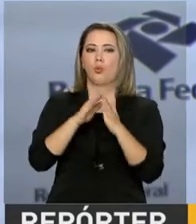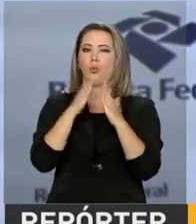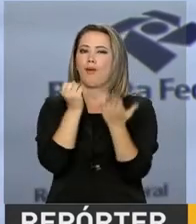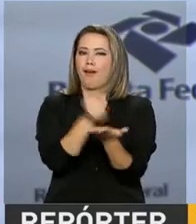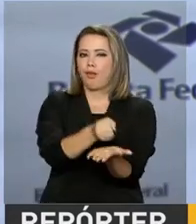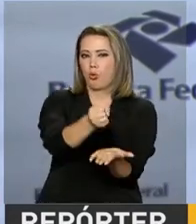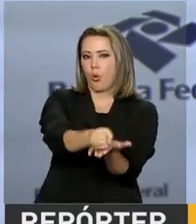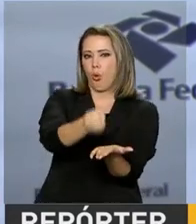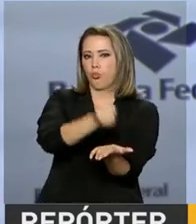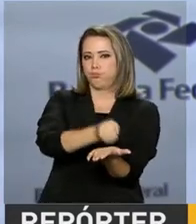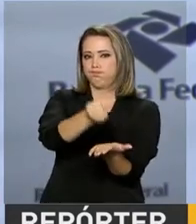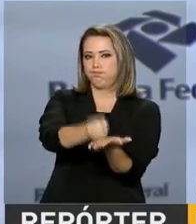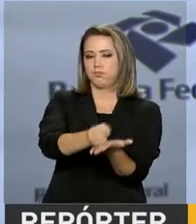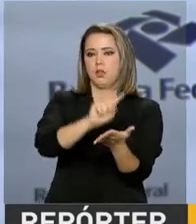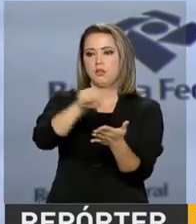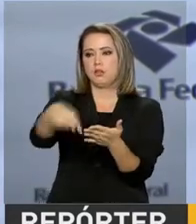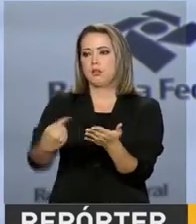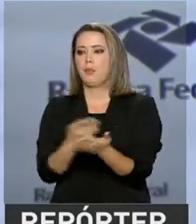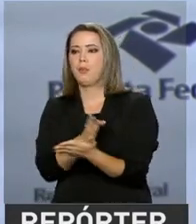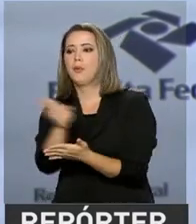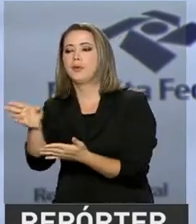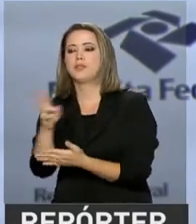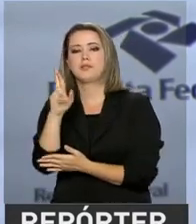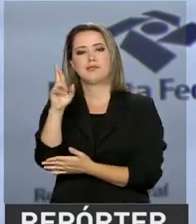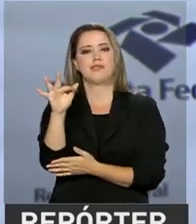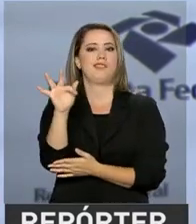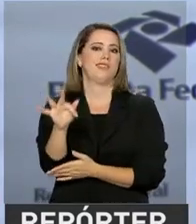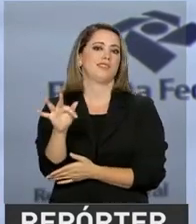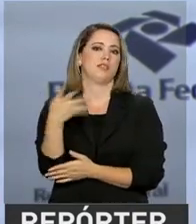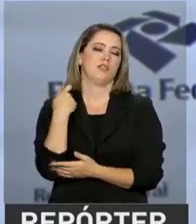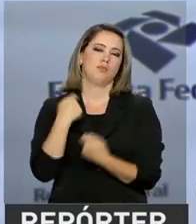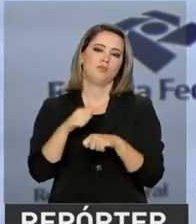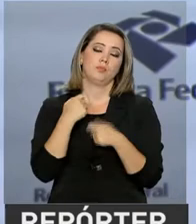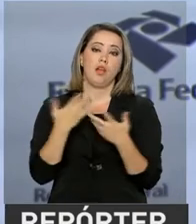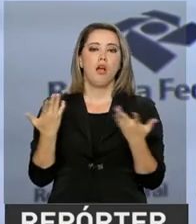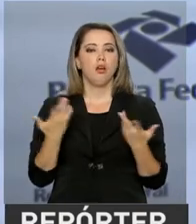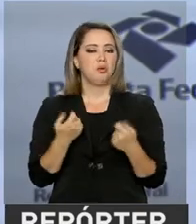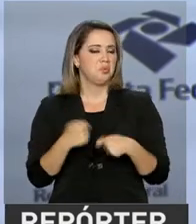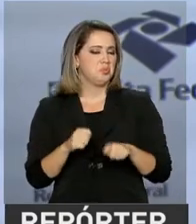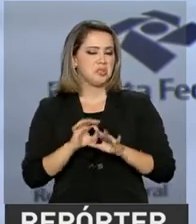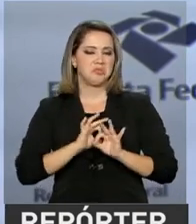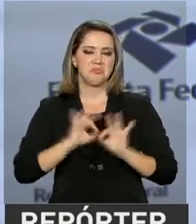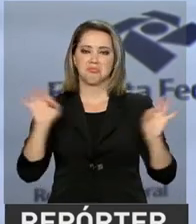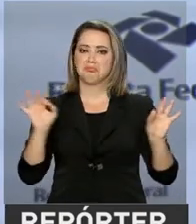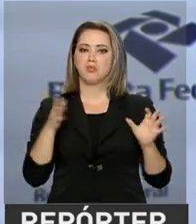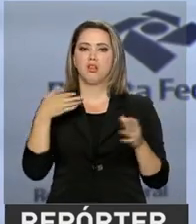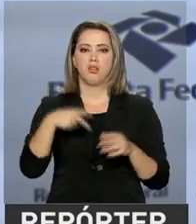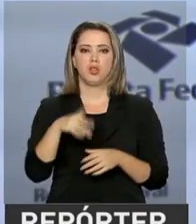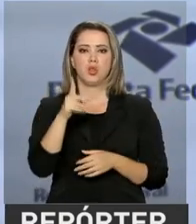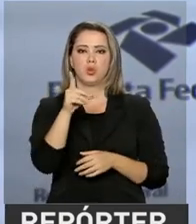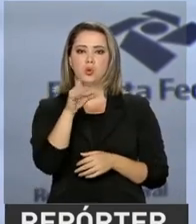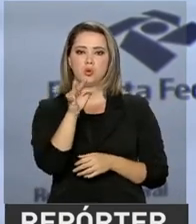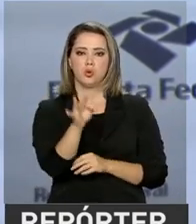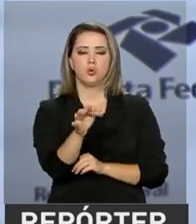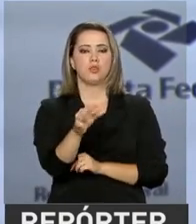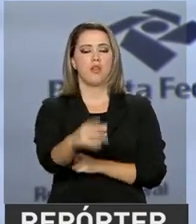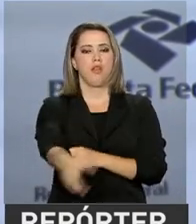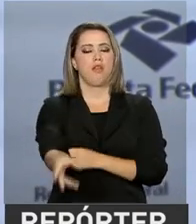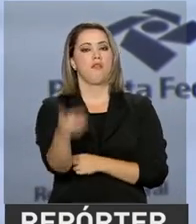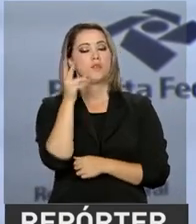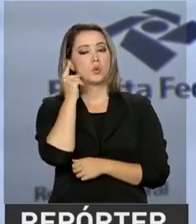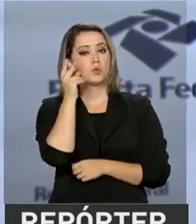registrado compareceu atendendo a receita com agendamento e agora não mais precisa fazer isso no df no ceará